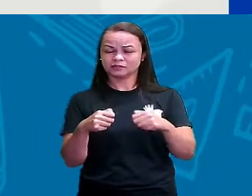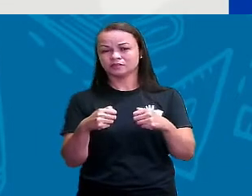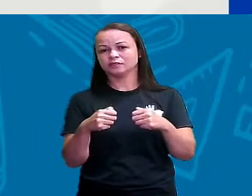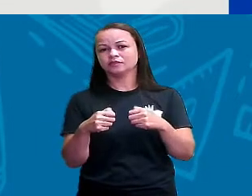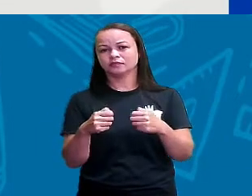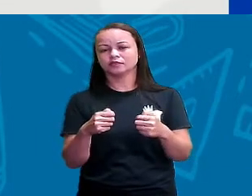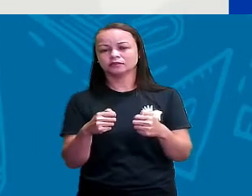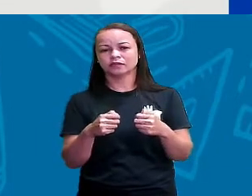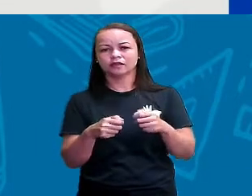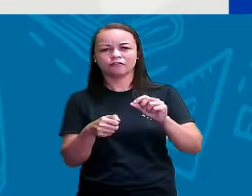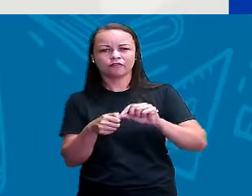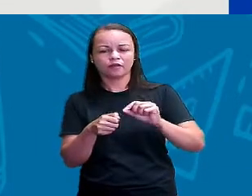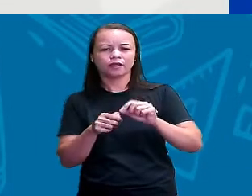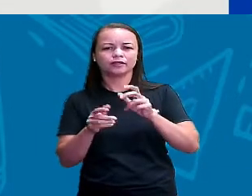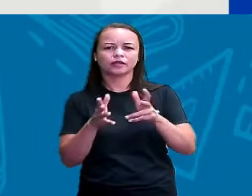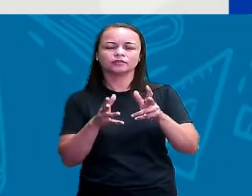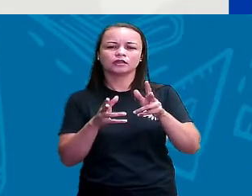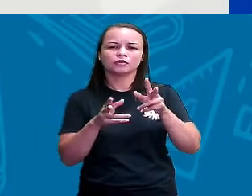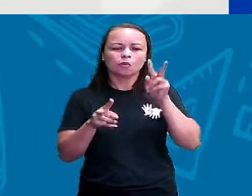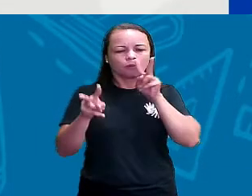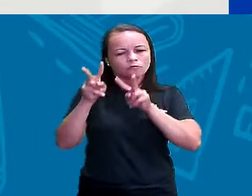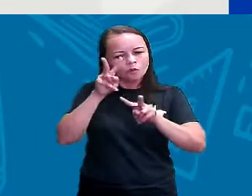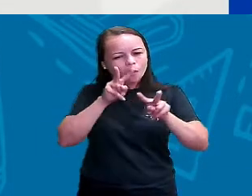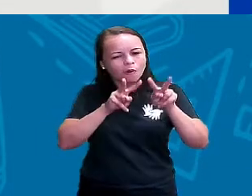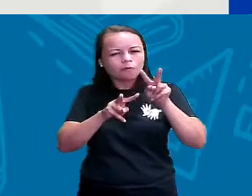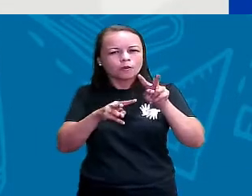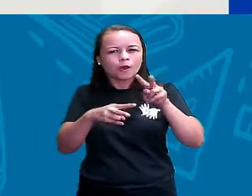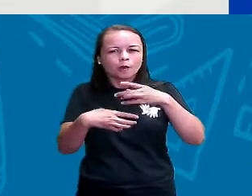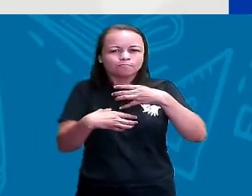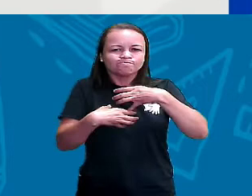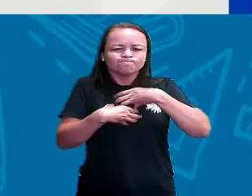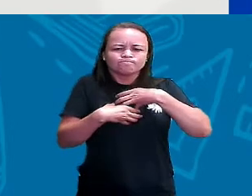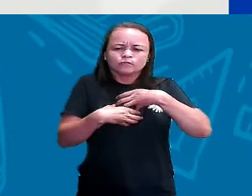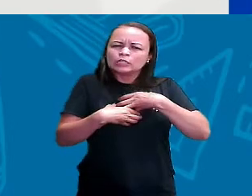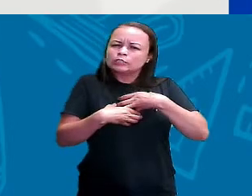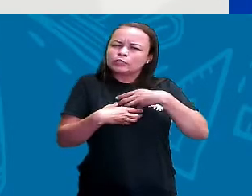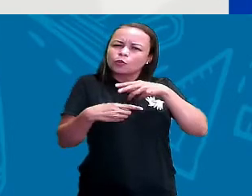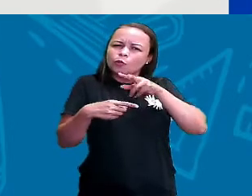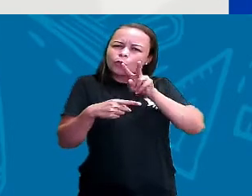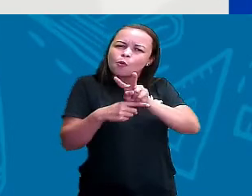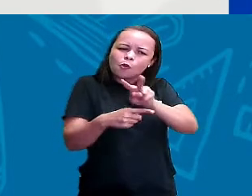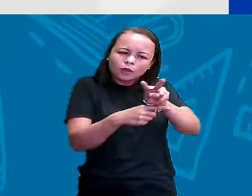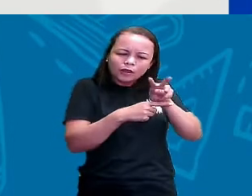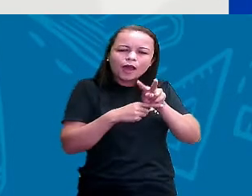realizadas sempre tendo um olhar para a preservação da nossa